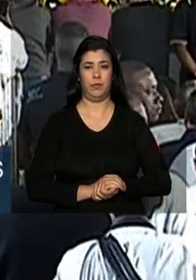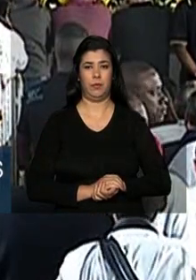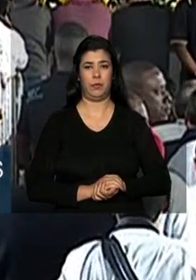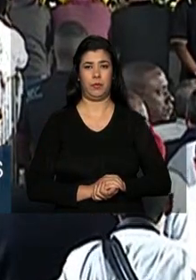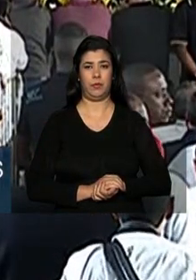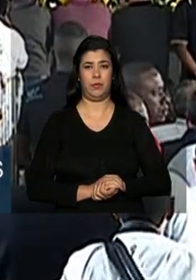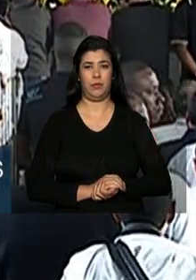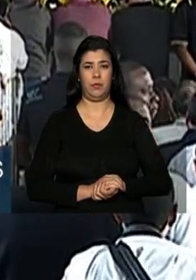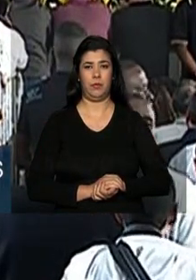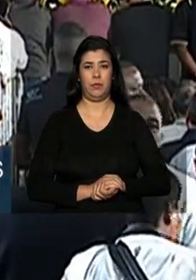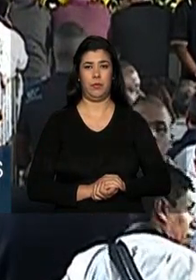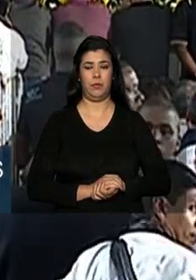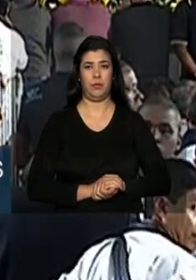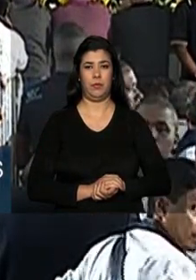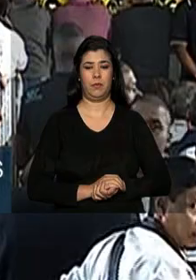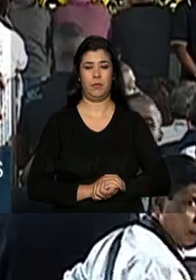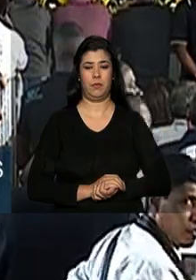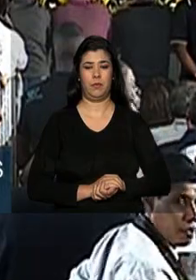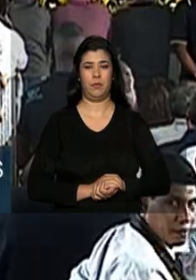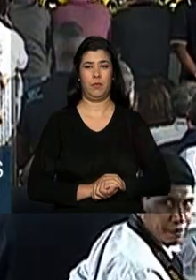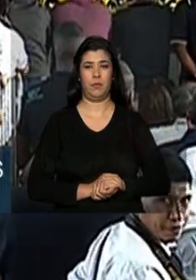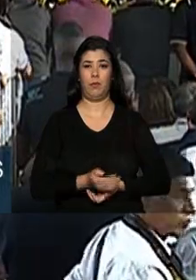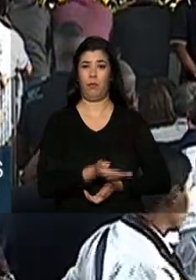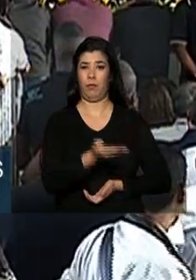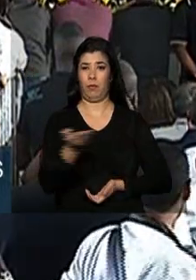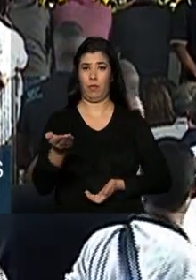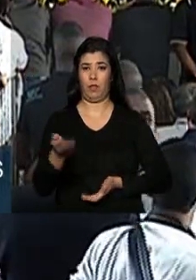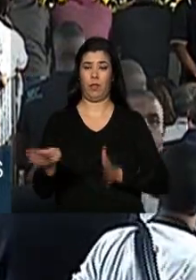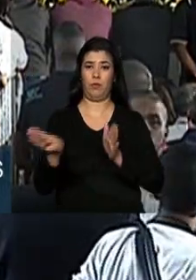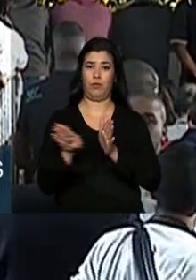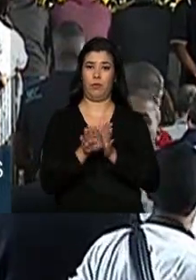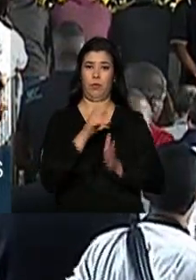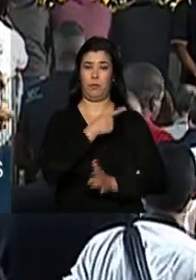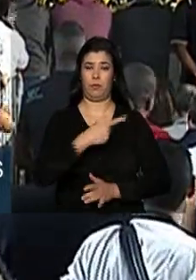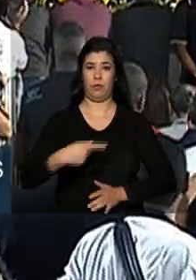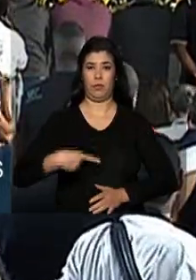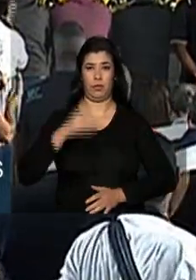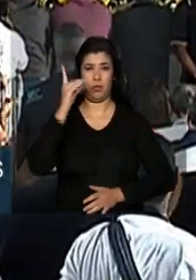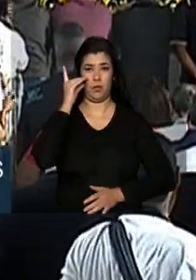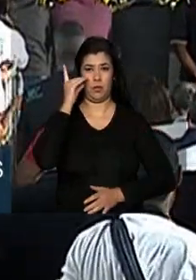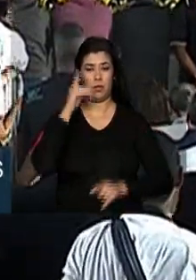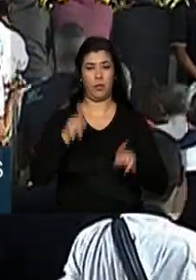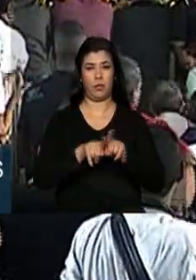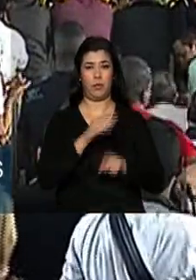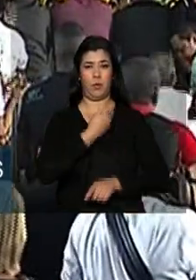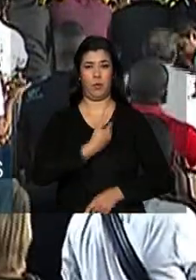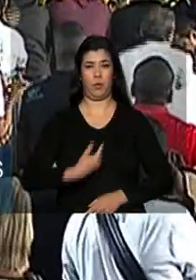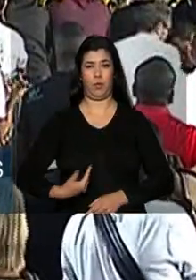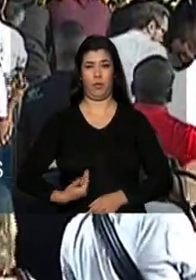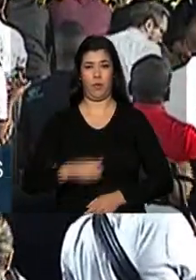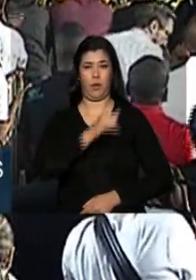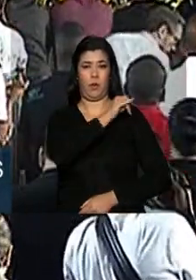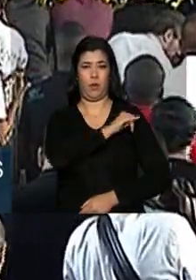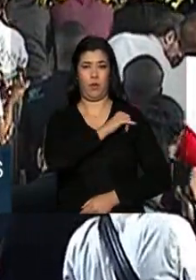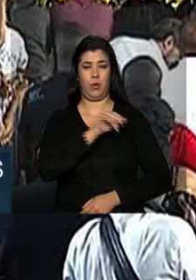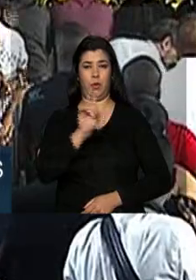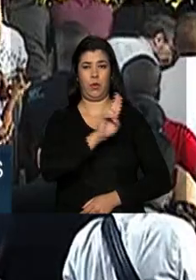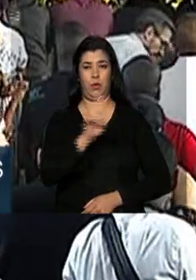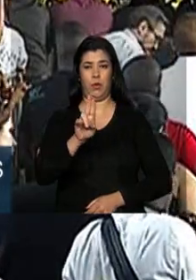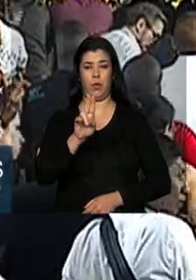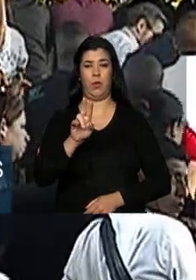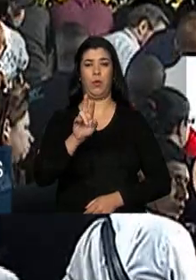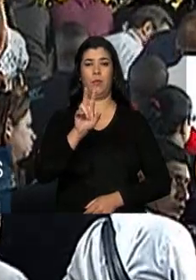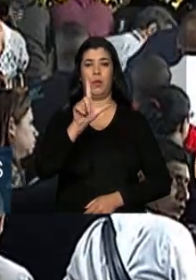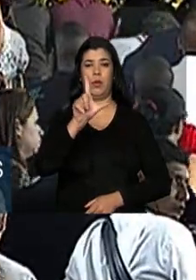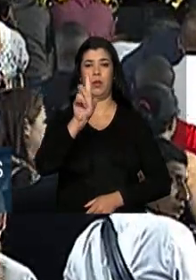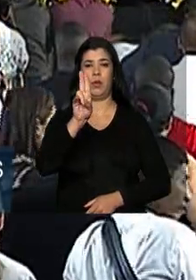O residencial... A presidenta da República, Dilma Rousseff, e o governador do Rio de Janeiro, Luiz Fernando